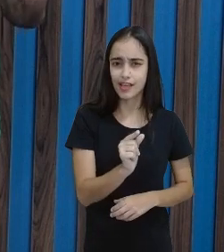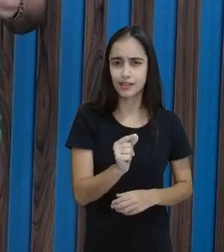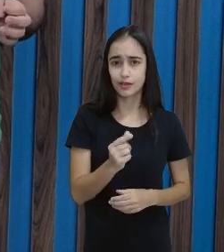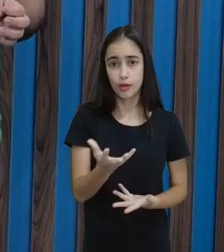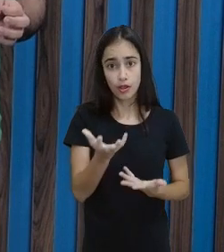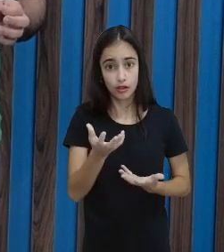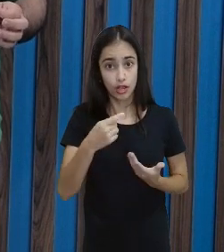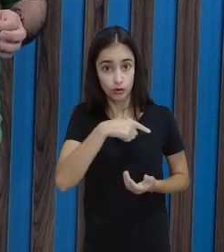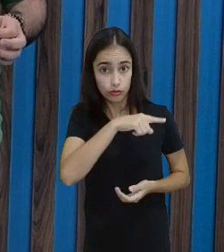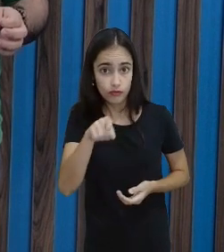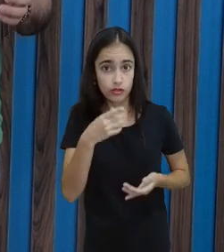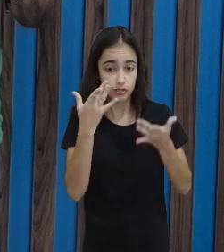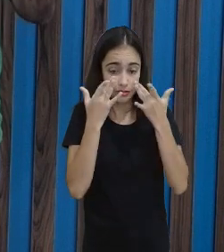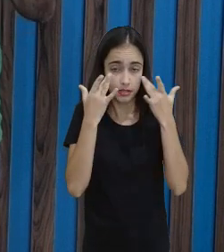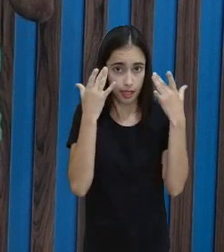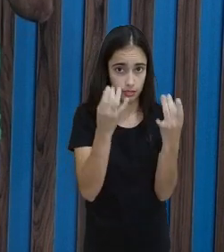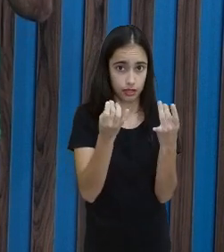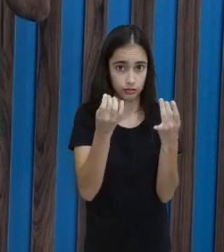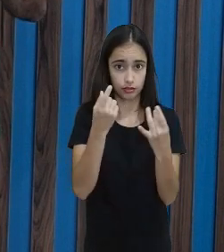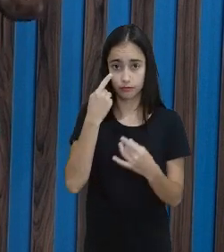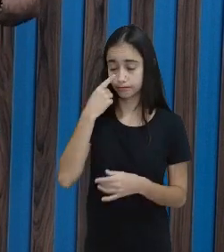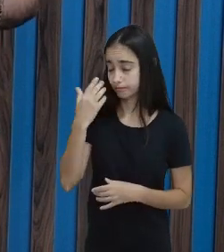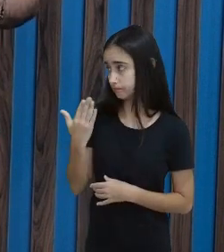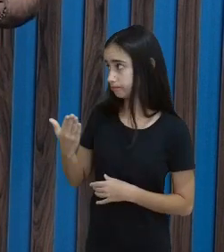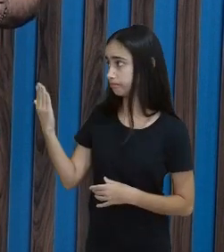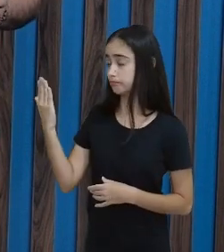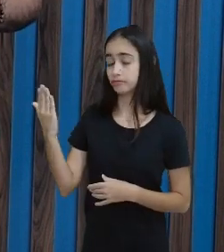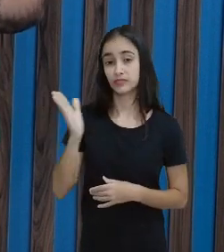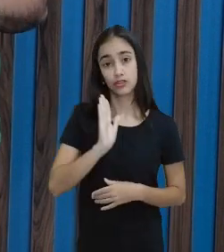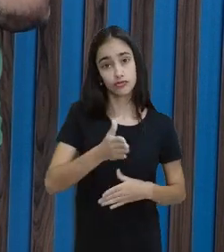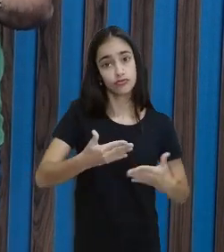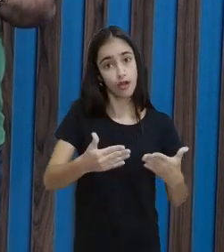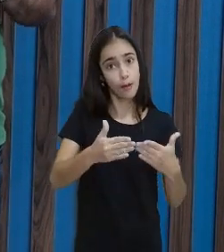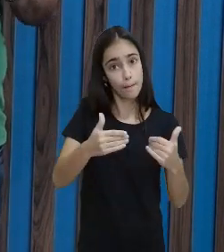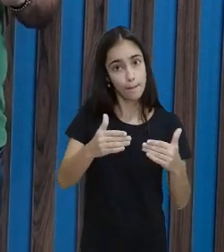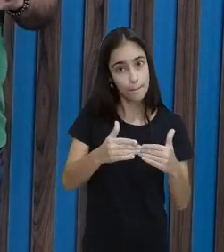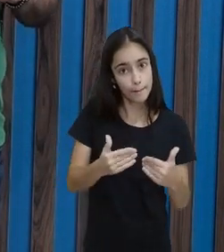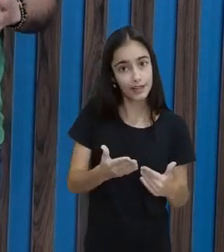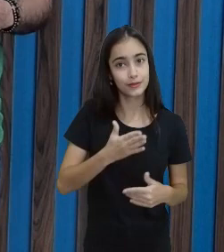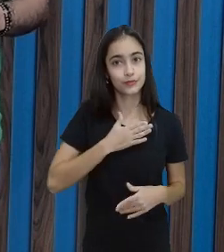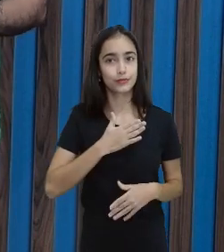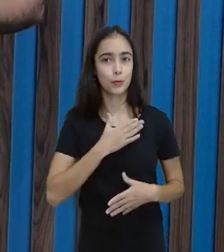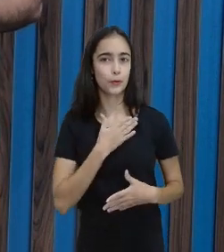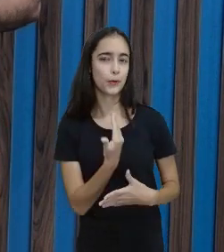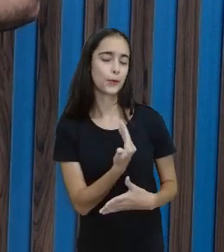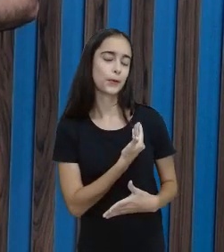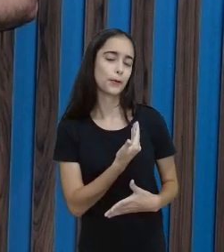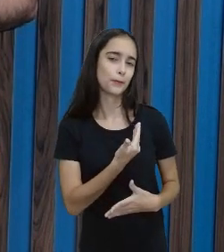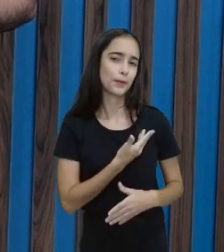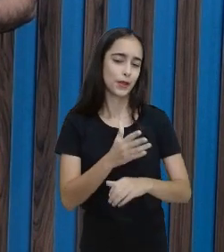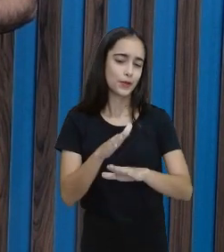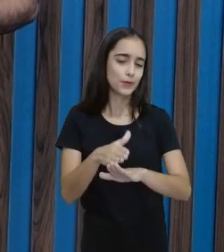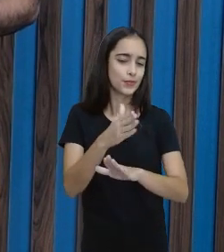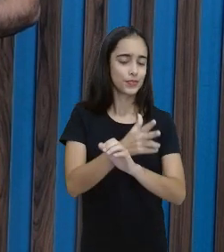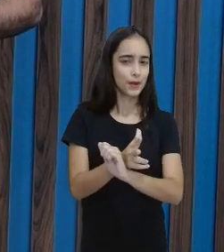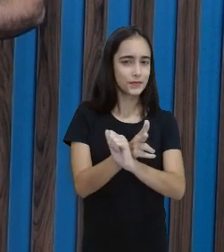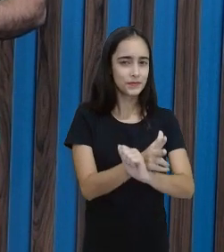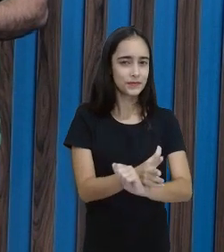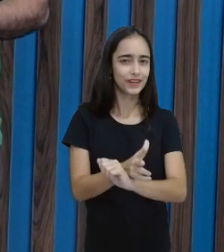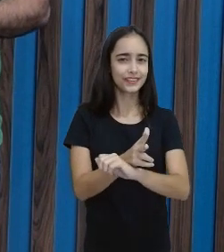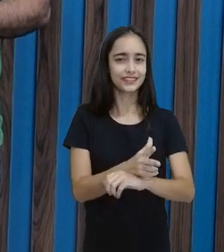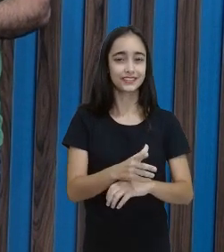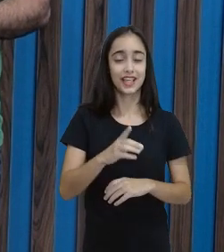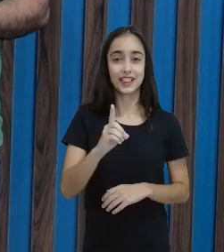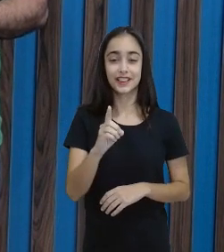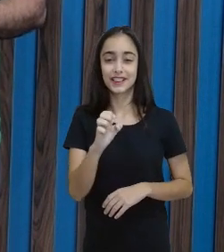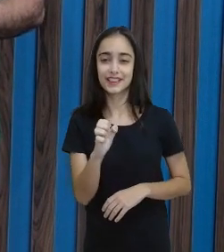prestem atenção nesse vídeo. Aí eu já vou pedir para o meu querido colega da produção, Davinho, dar o